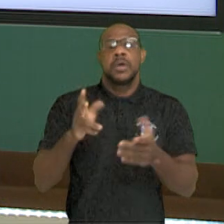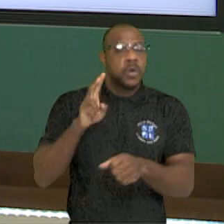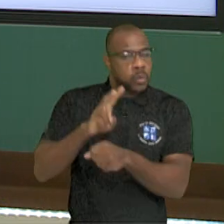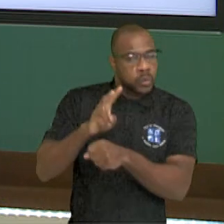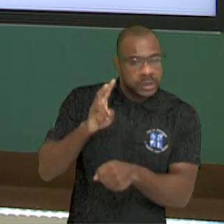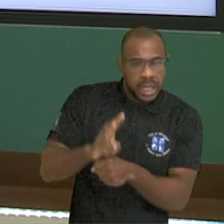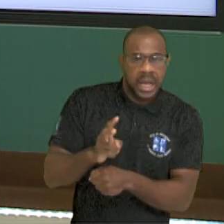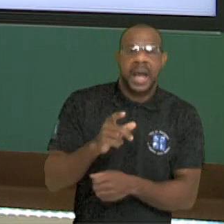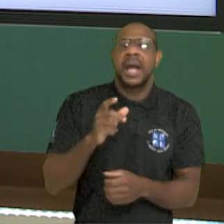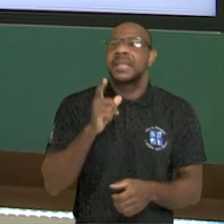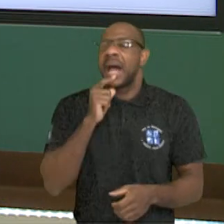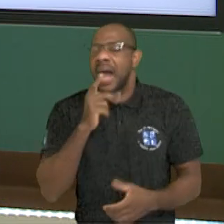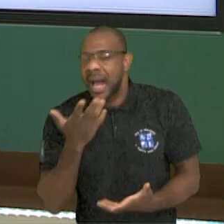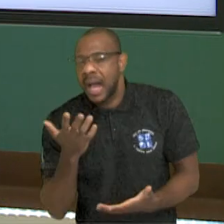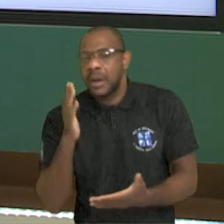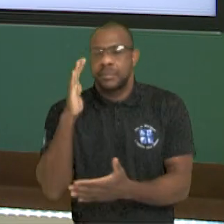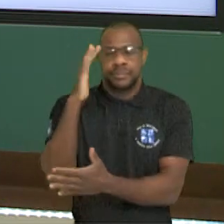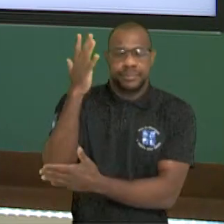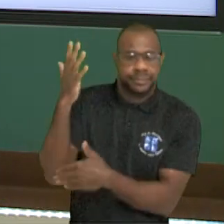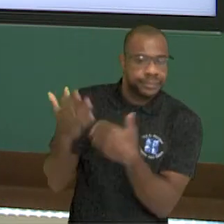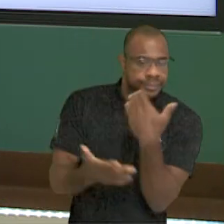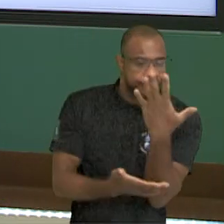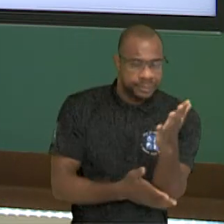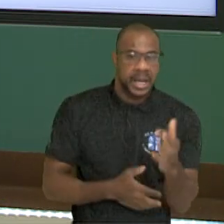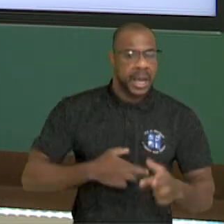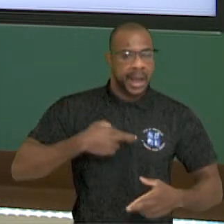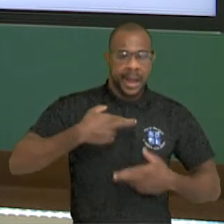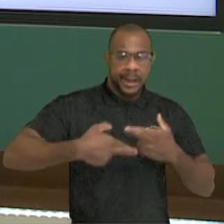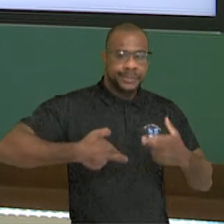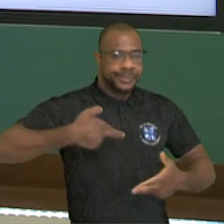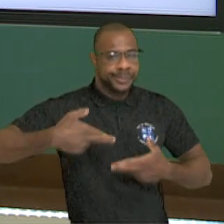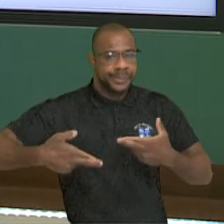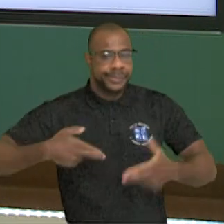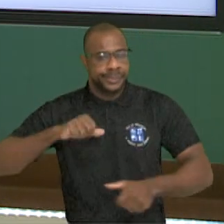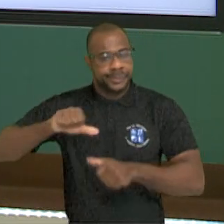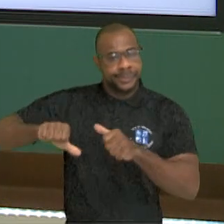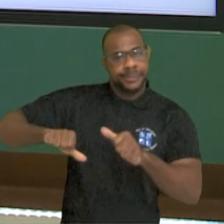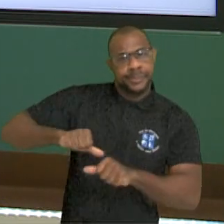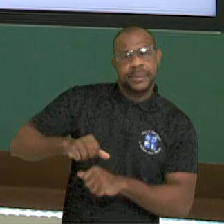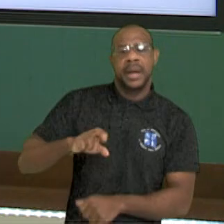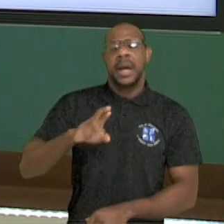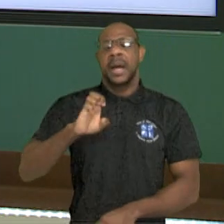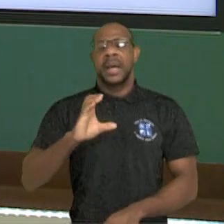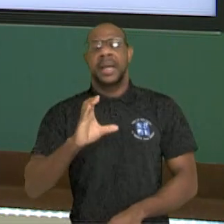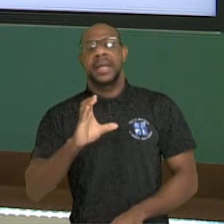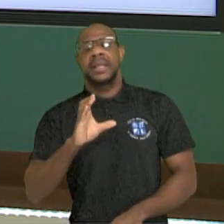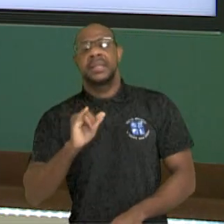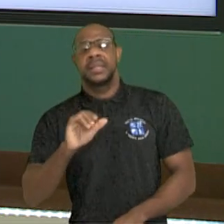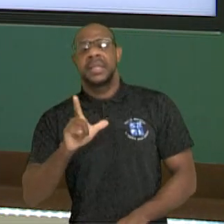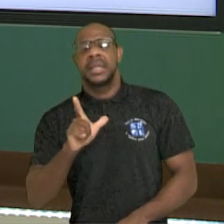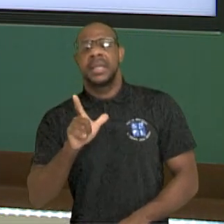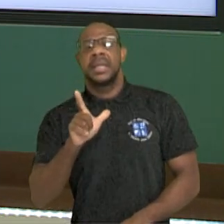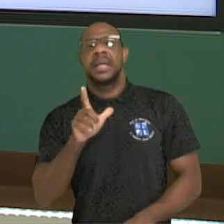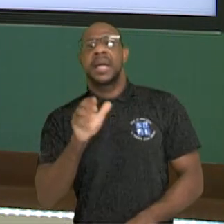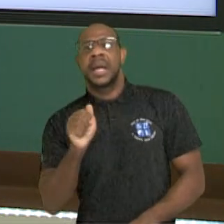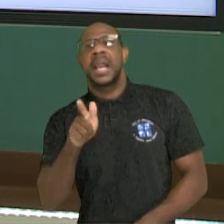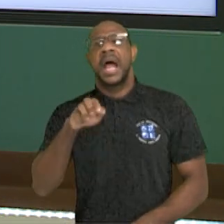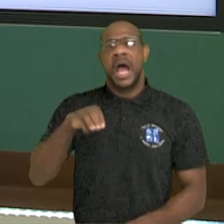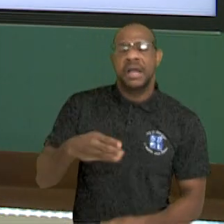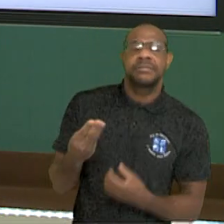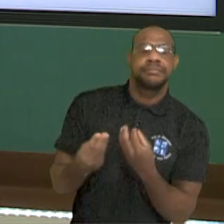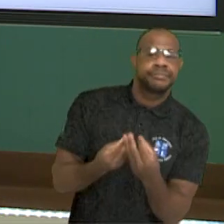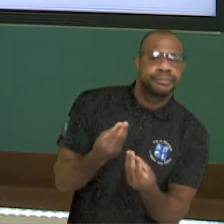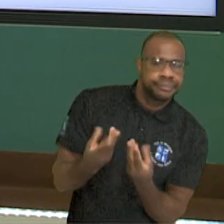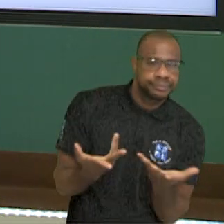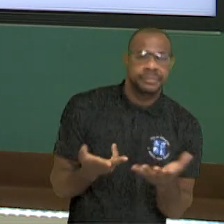Cuidar melhor da água, fazer reciclagem, enfim, várias ações que são muito importantes para que o nosso planeta